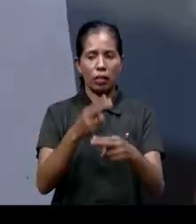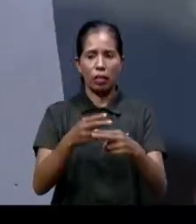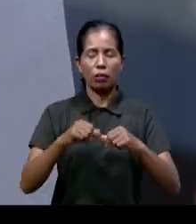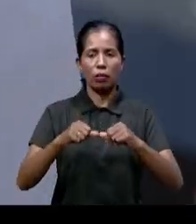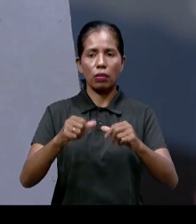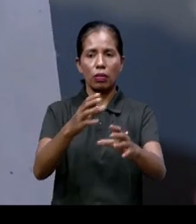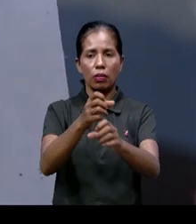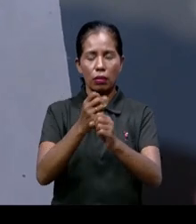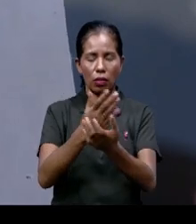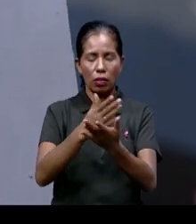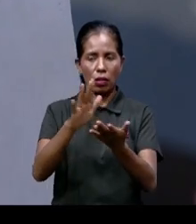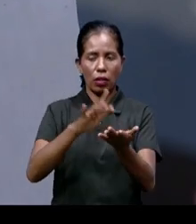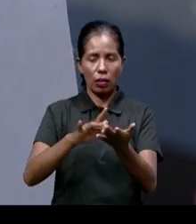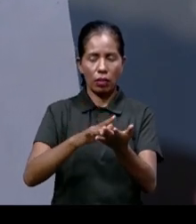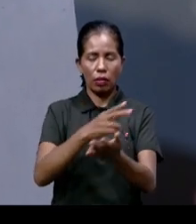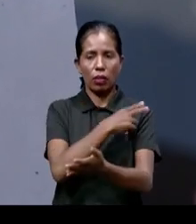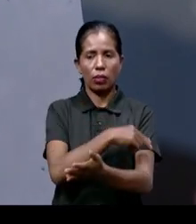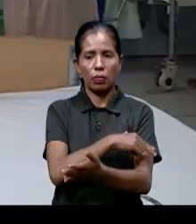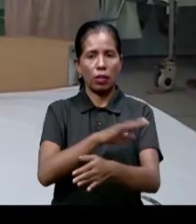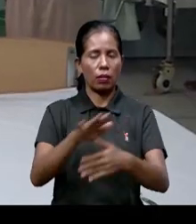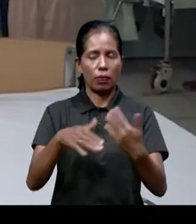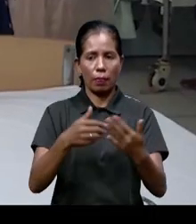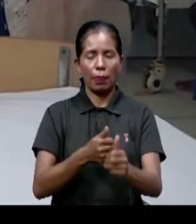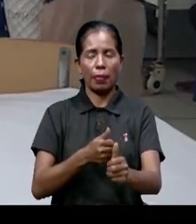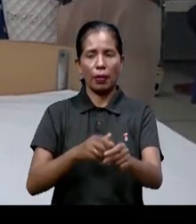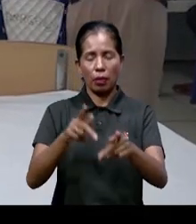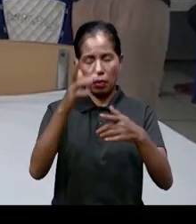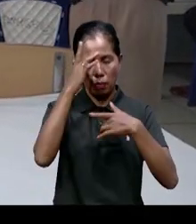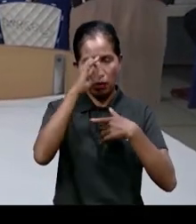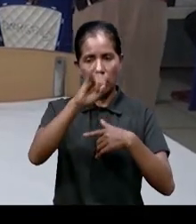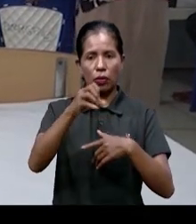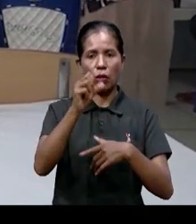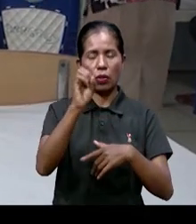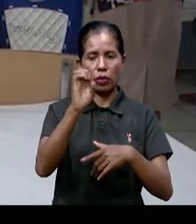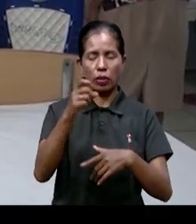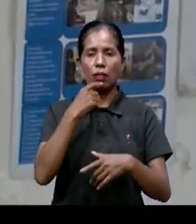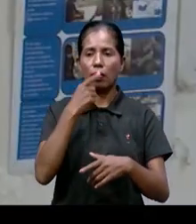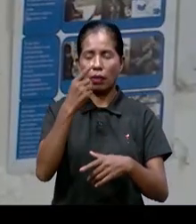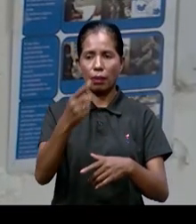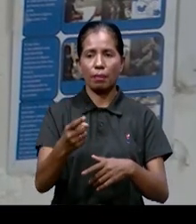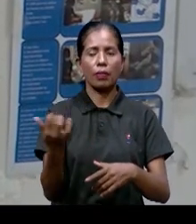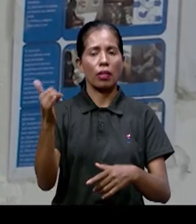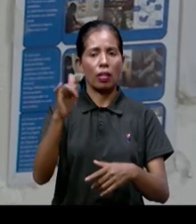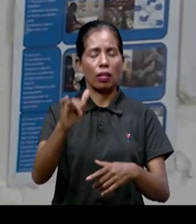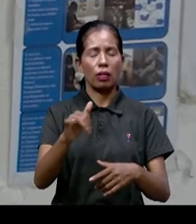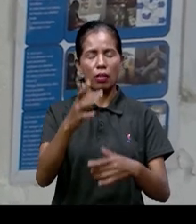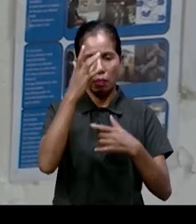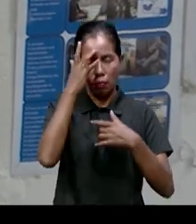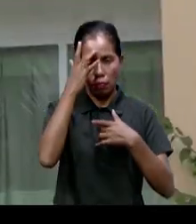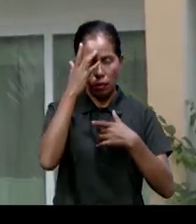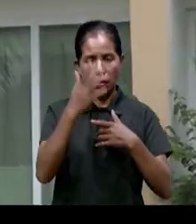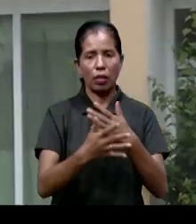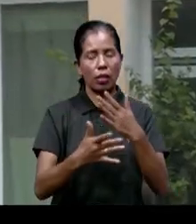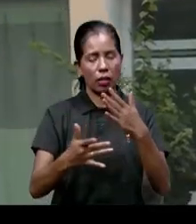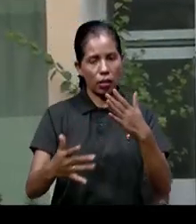simo receita baso sa aimoruk e a clínica privada sira. No tuir paciente zuzer a concessão moça teten durante ne nia sofre moras ran